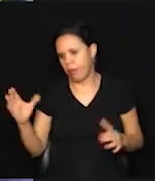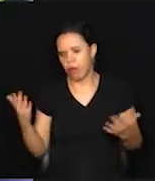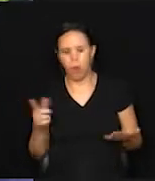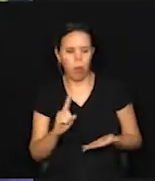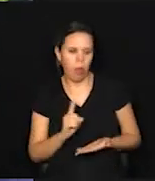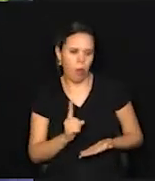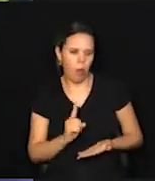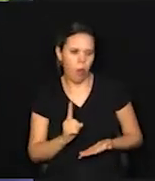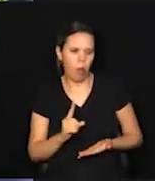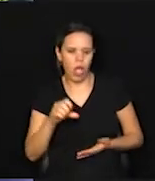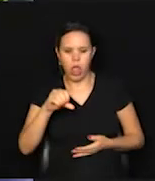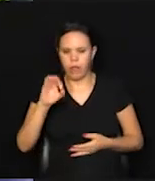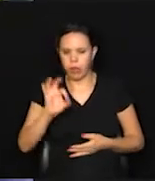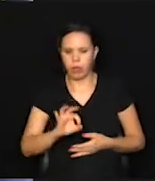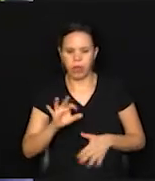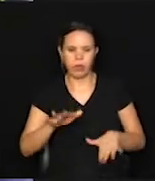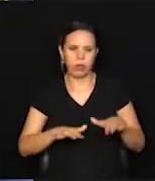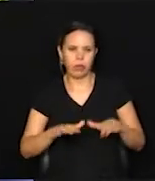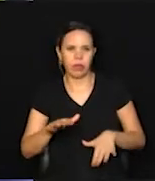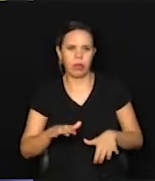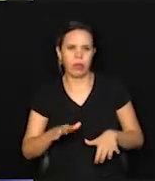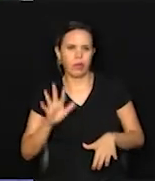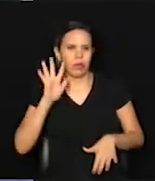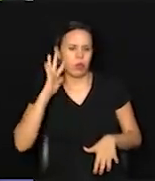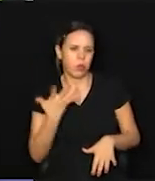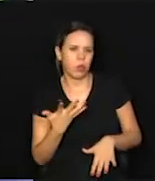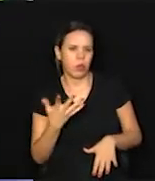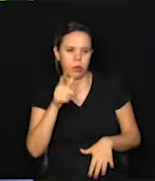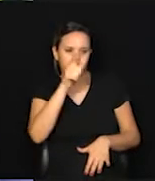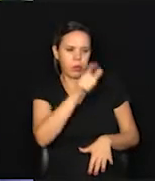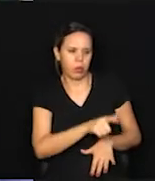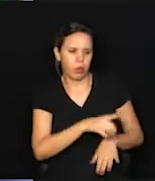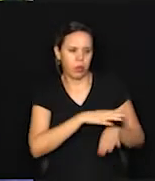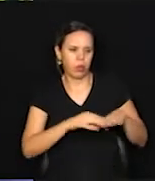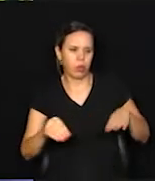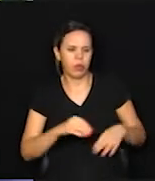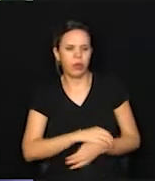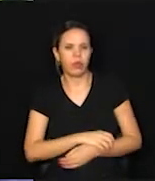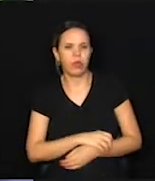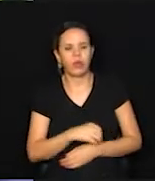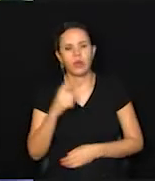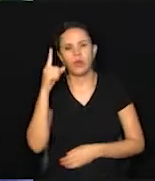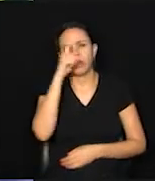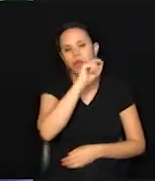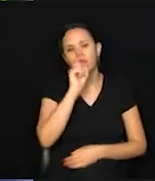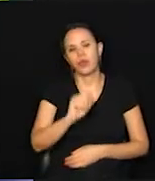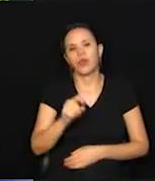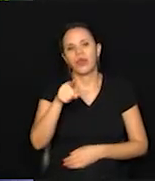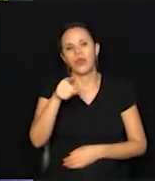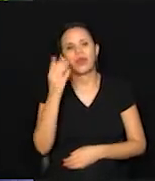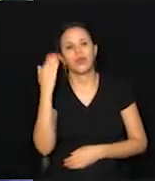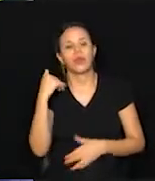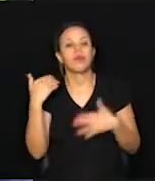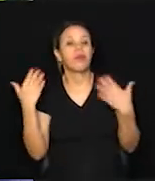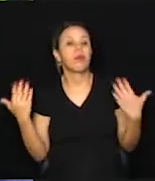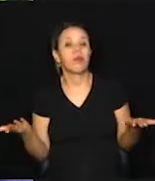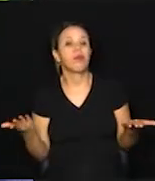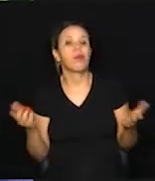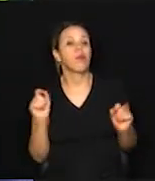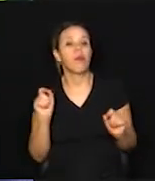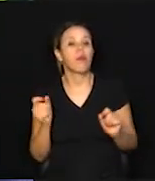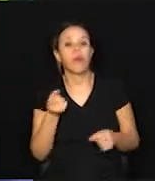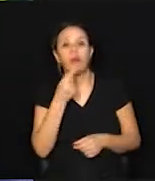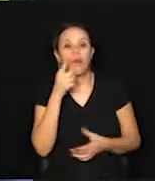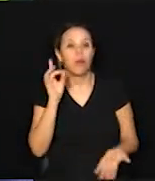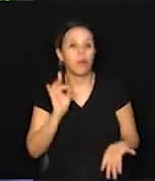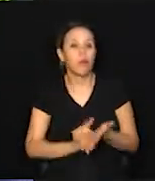não, 90% das vezes, o resultado vai ser que a pessoa se curou. E o difícil aí é você saber, então, o que é um remédio que, de